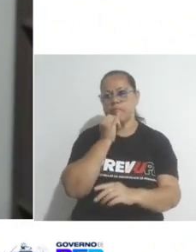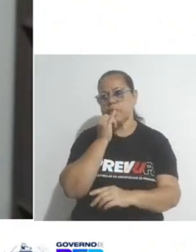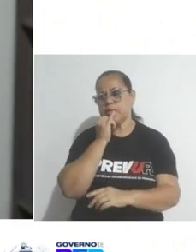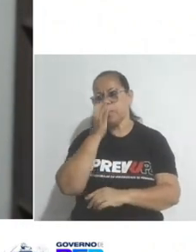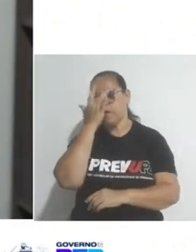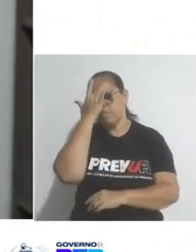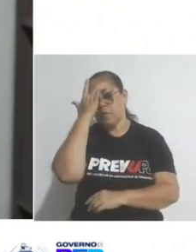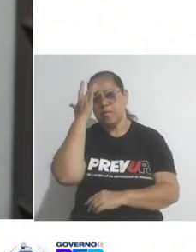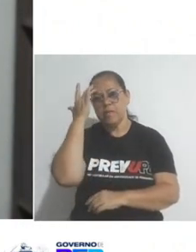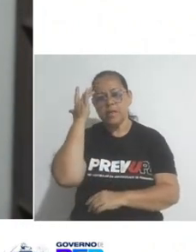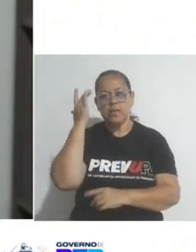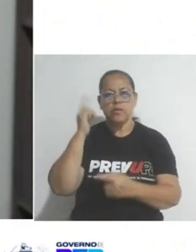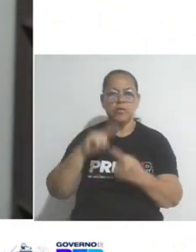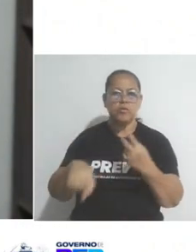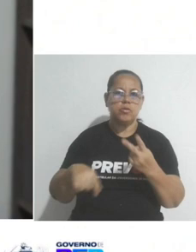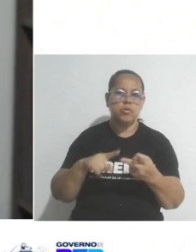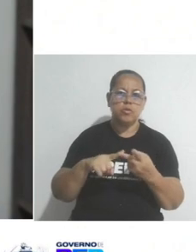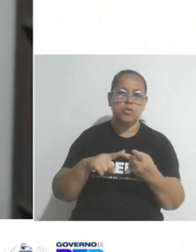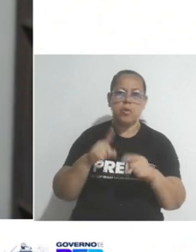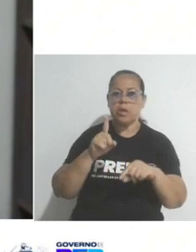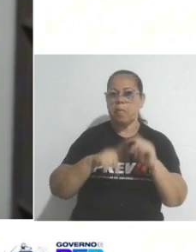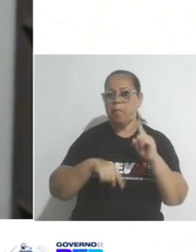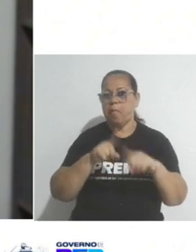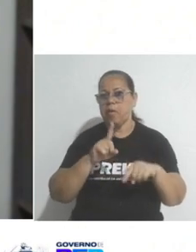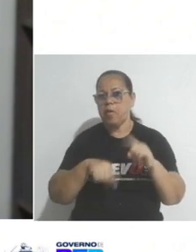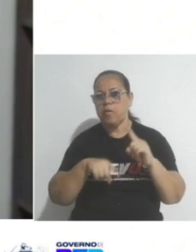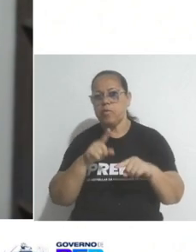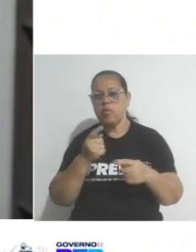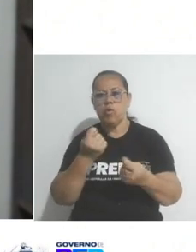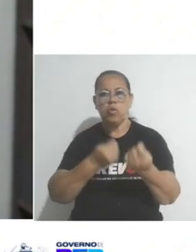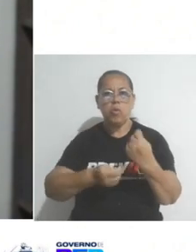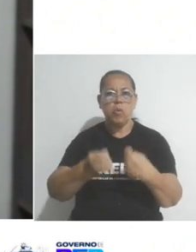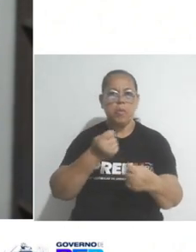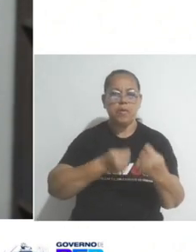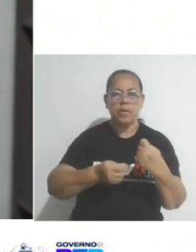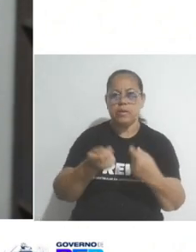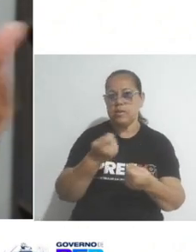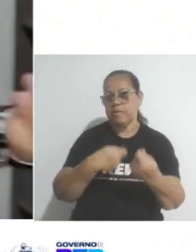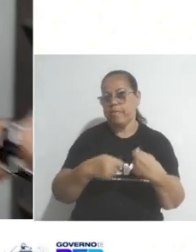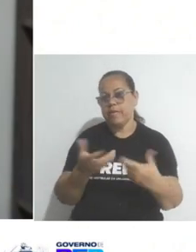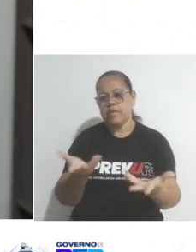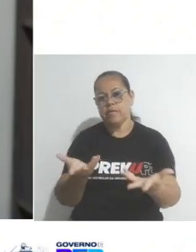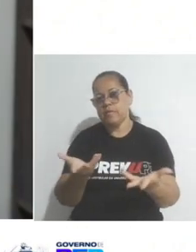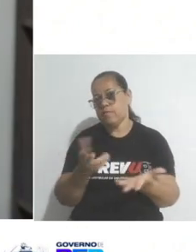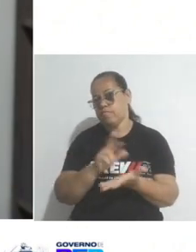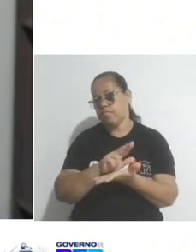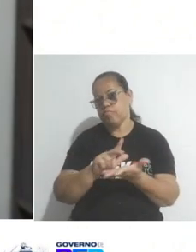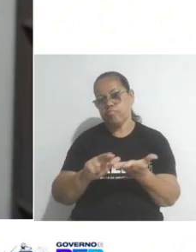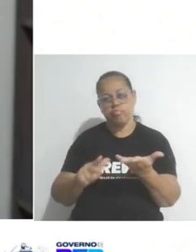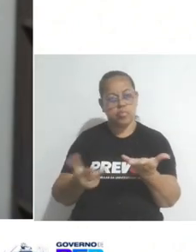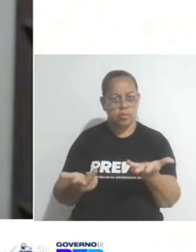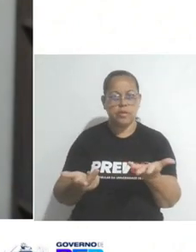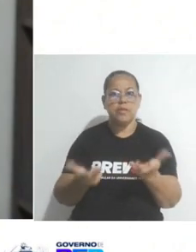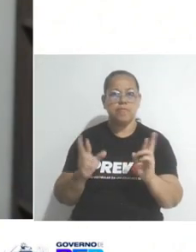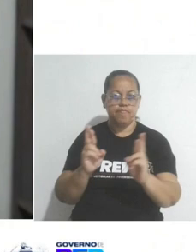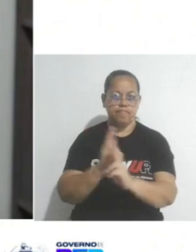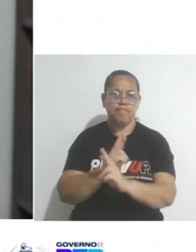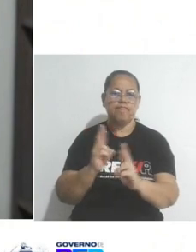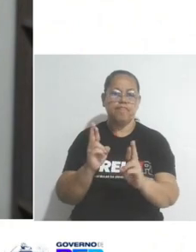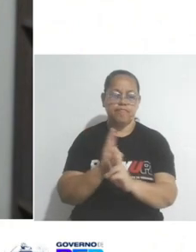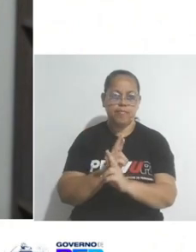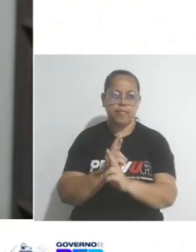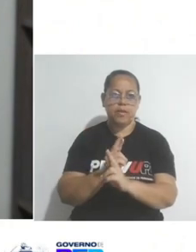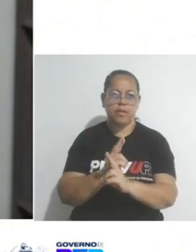de pessoas bens mercadorias fluxos financeiros ou seja os fluxos relacionais